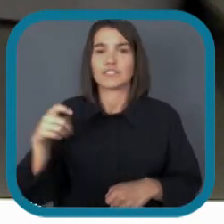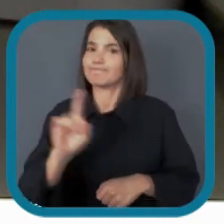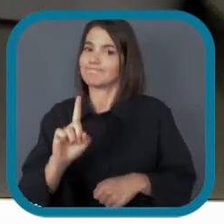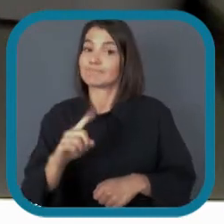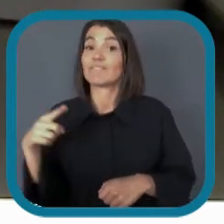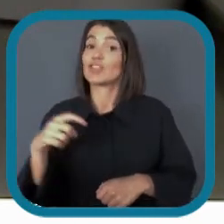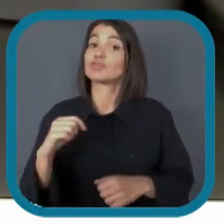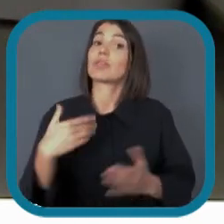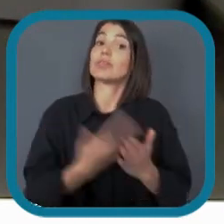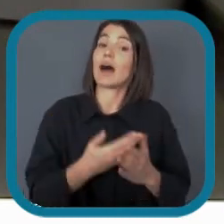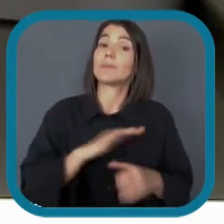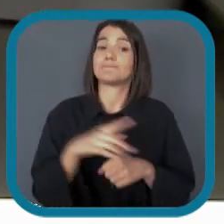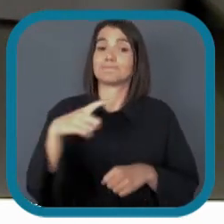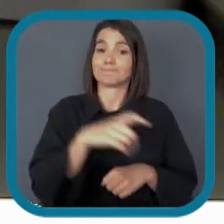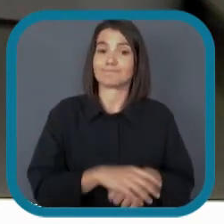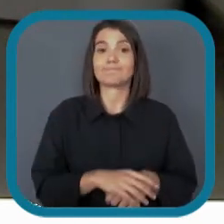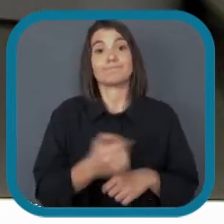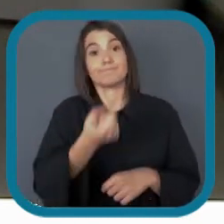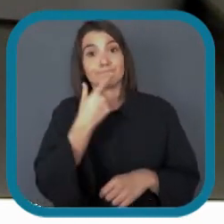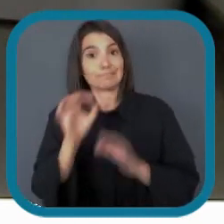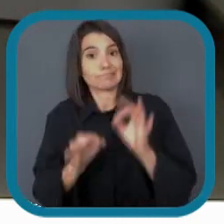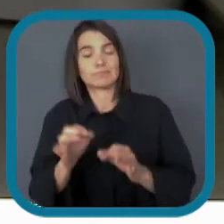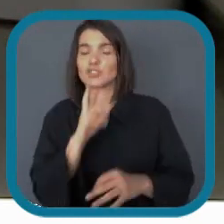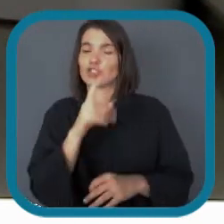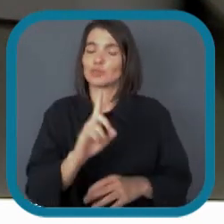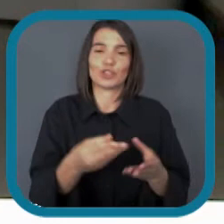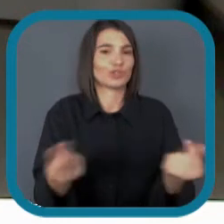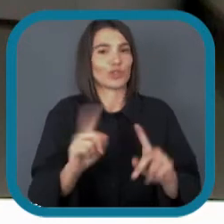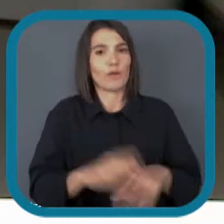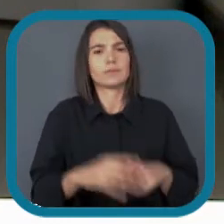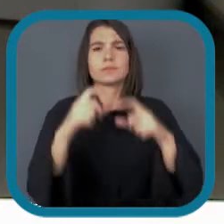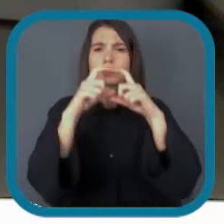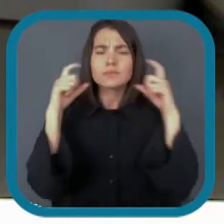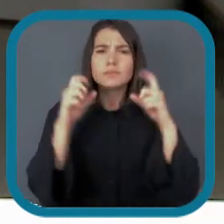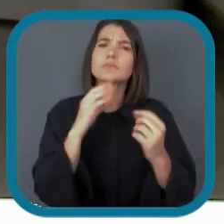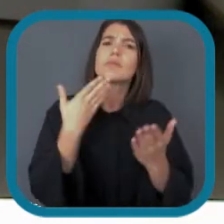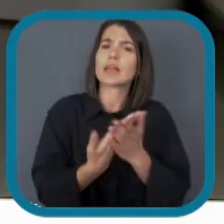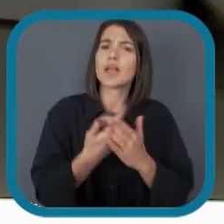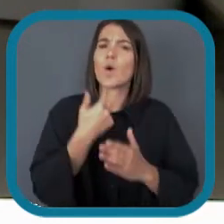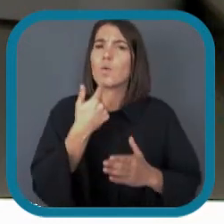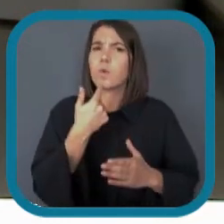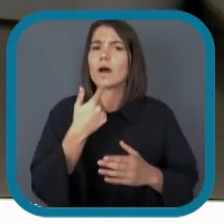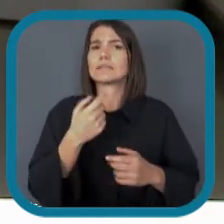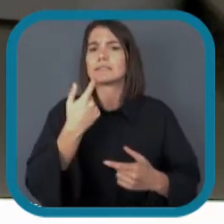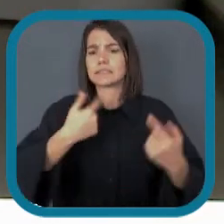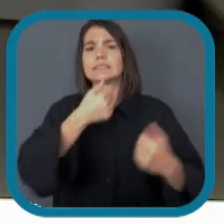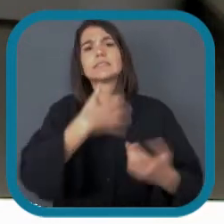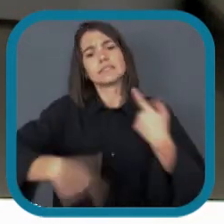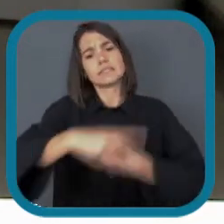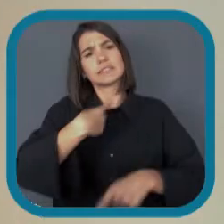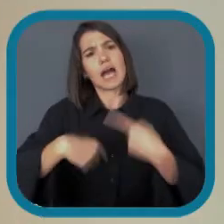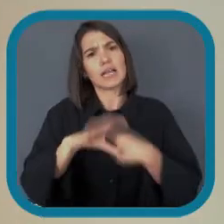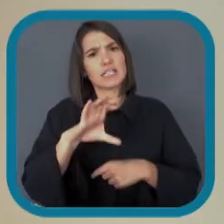a Covid-19. Os antibióticos não são a resposta. Sabes se o uso da máscara pode provocar excesso de dióxido de carbono no